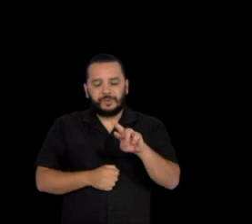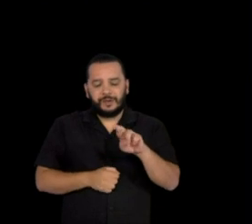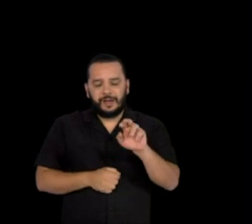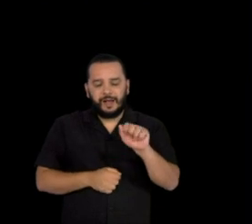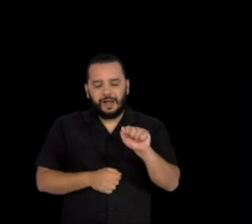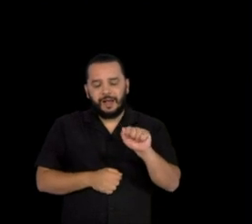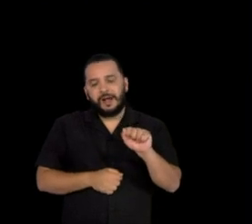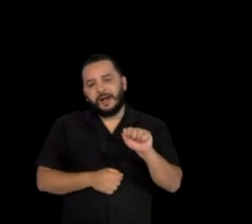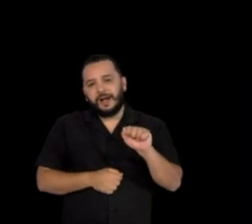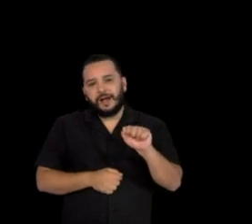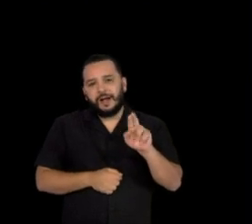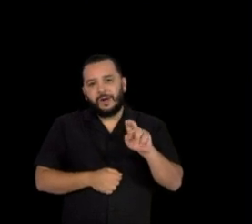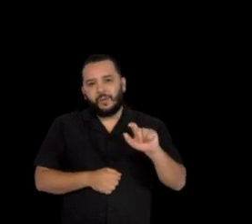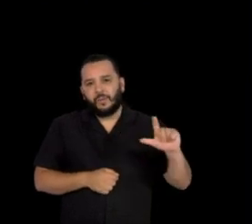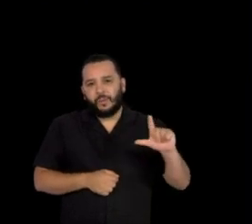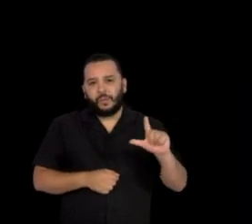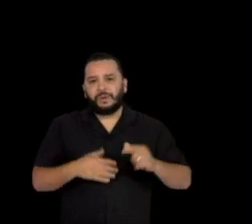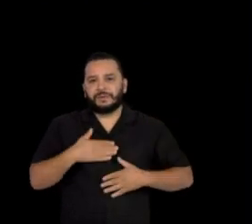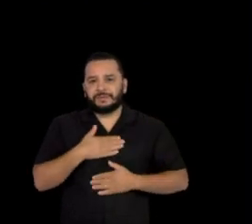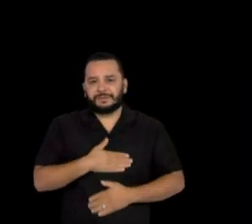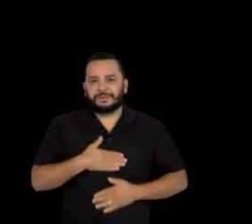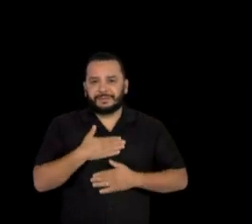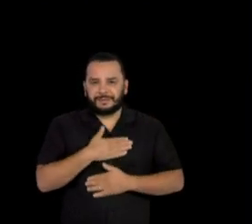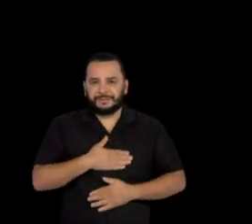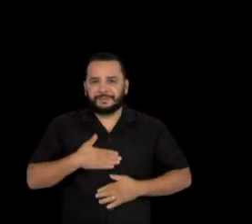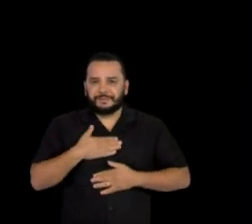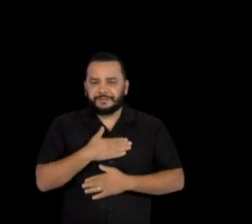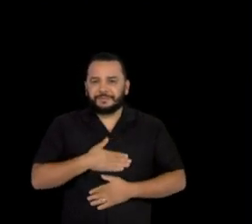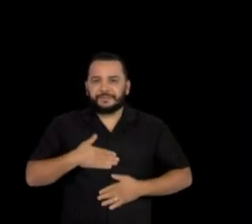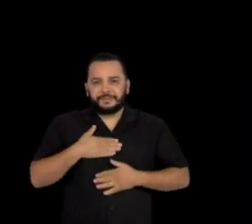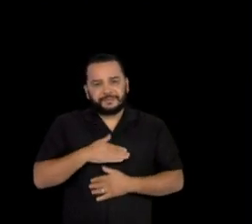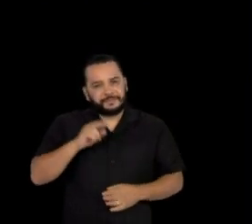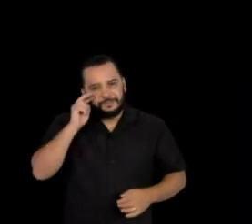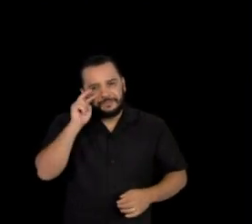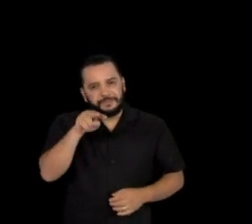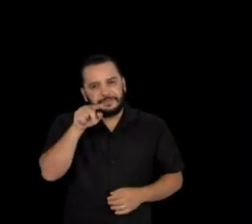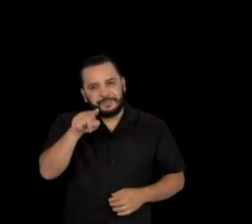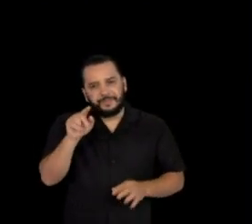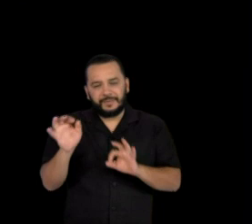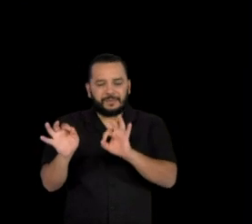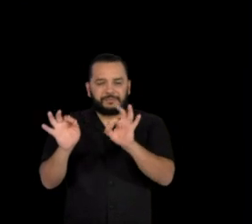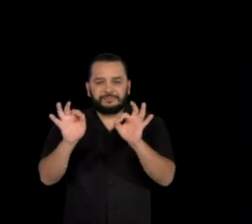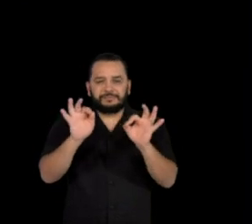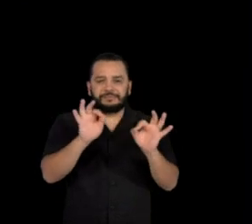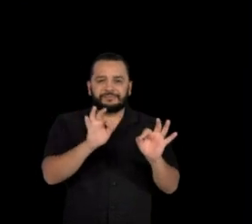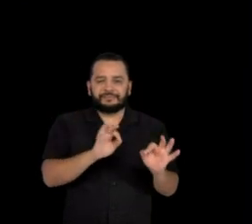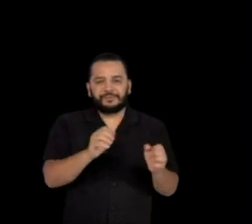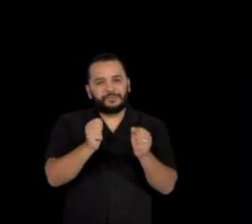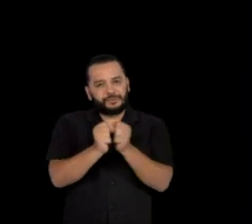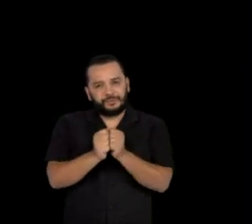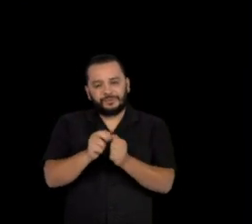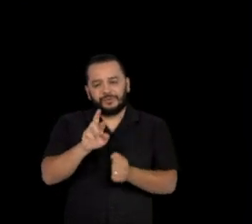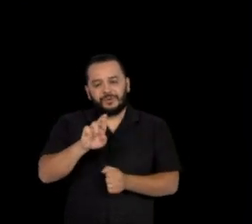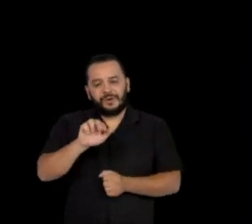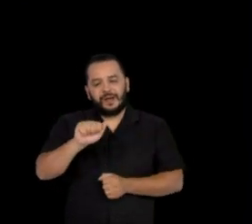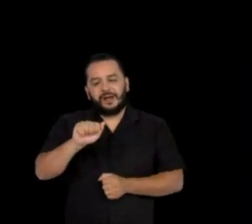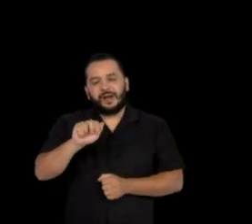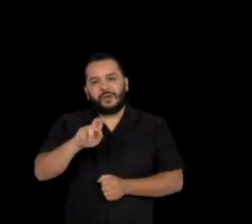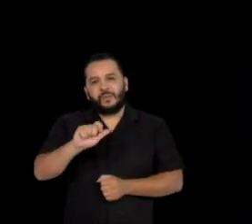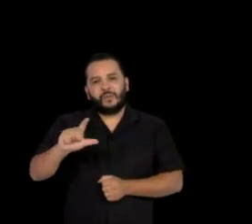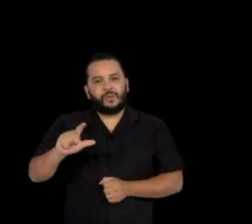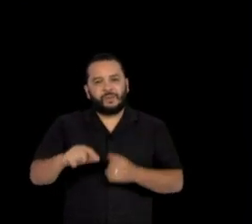para mim foi uma satisfação tão grande de ver a sua atuação junto com o Raul. Você fazia